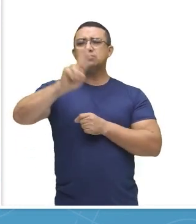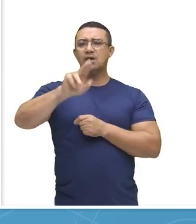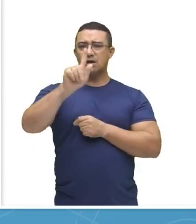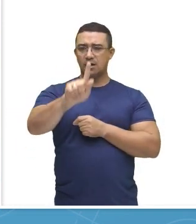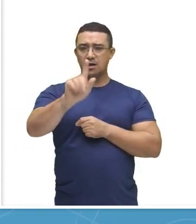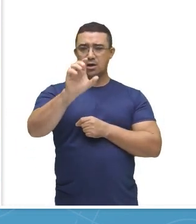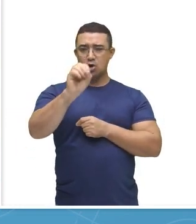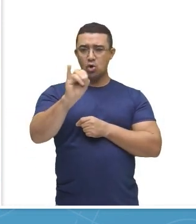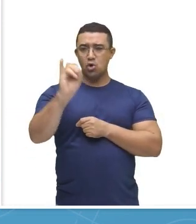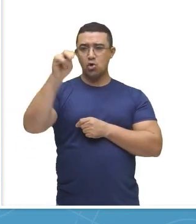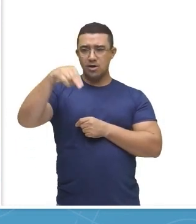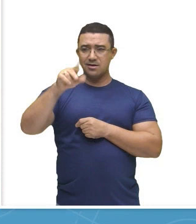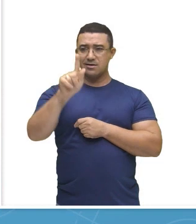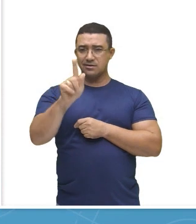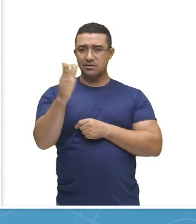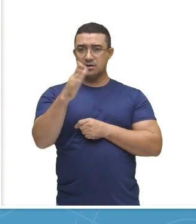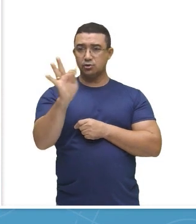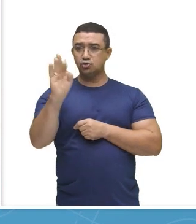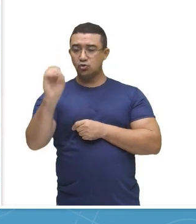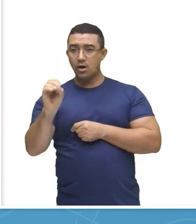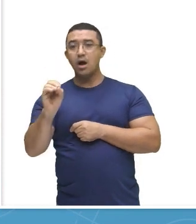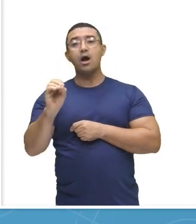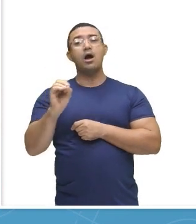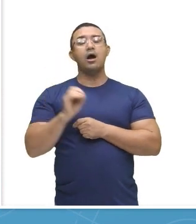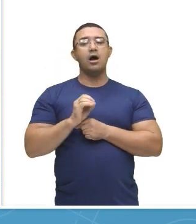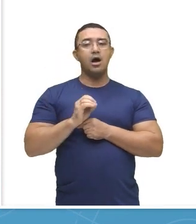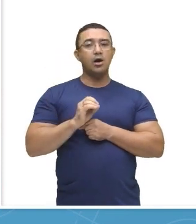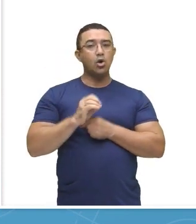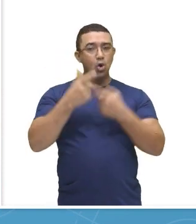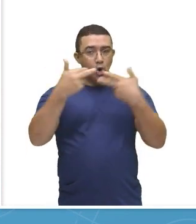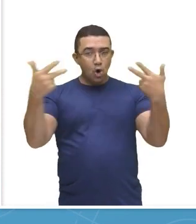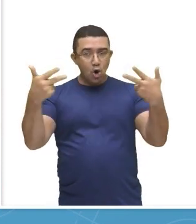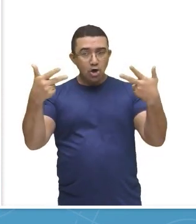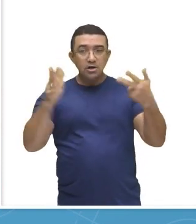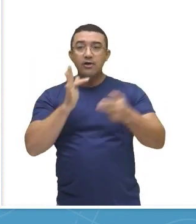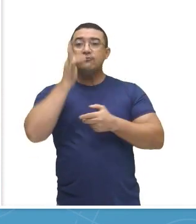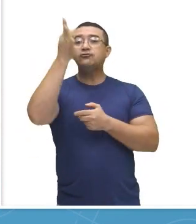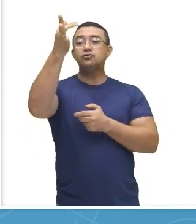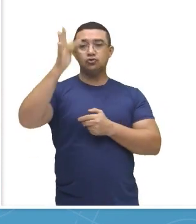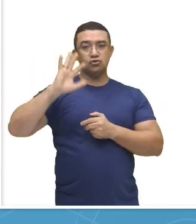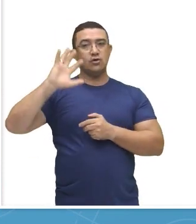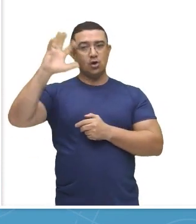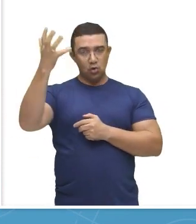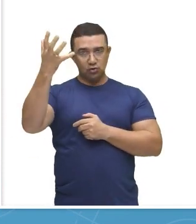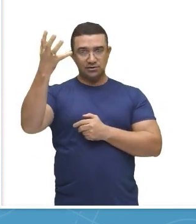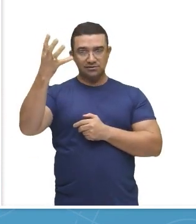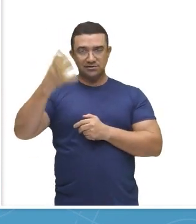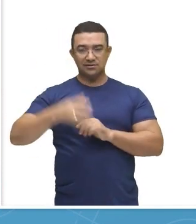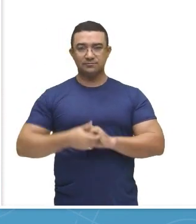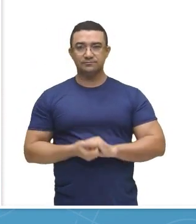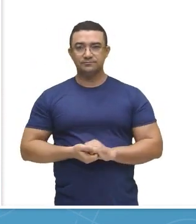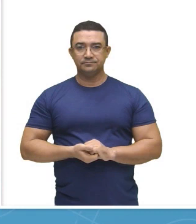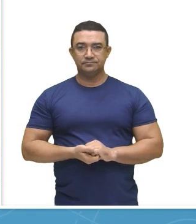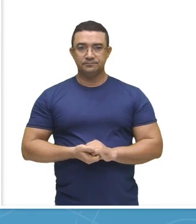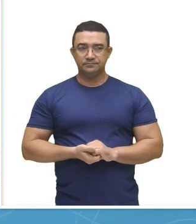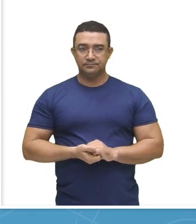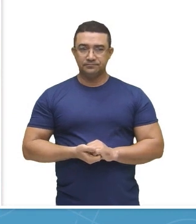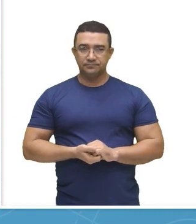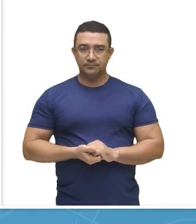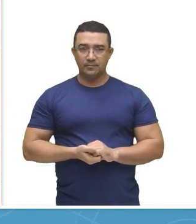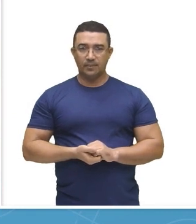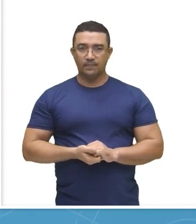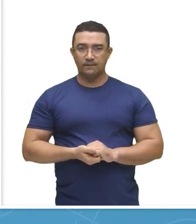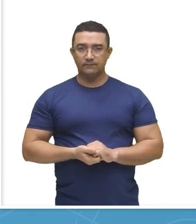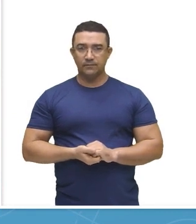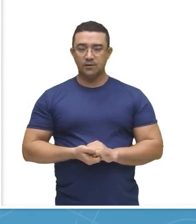para falar de acontecimentos em um futuro próximo. Por isso que eu coloquei ali o final de semana, porque é um futuro bem próximo, que